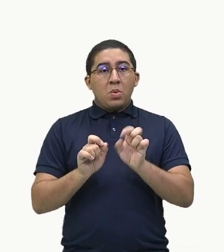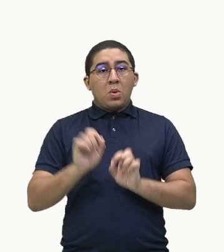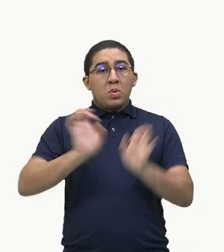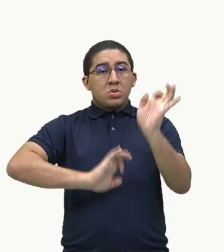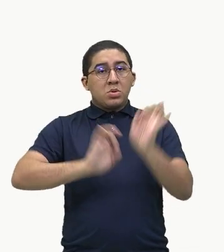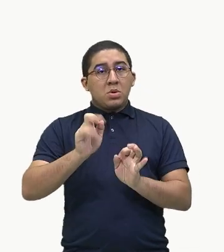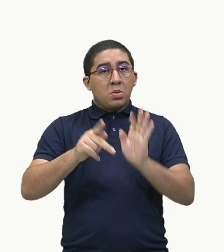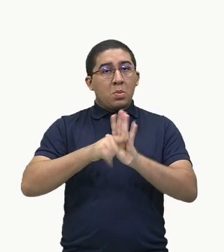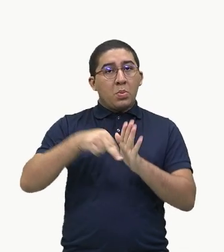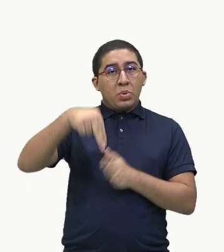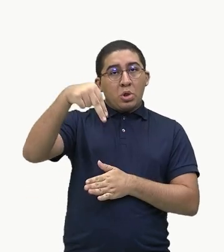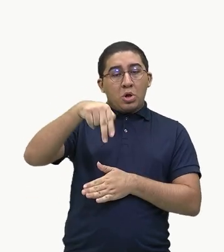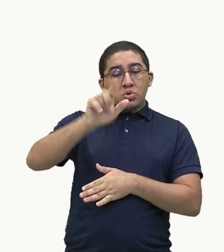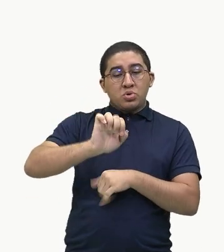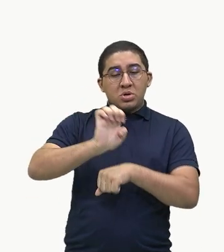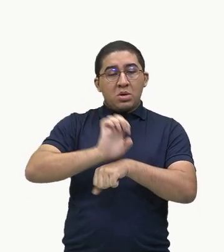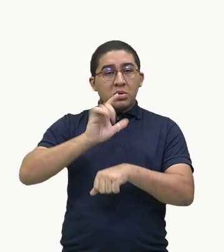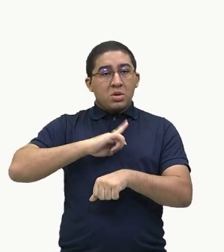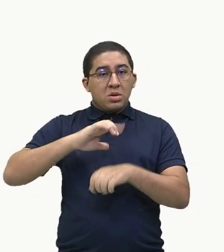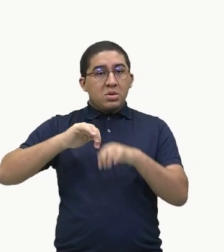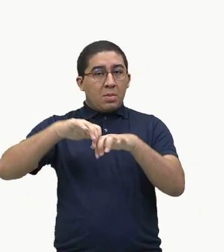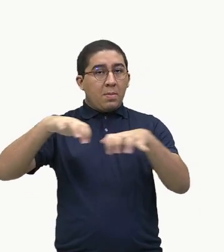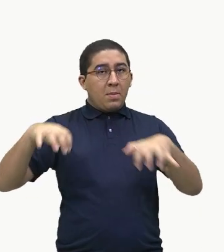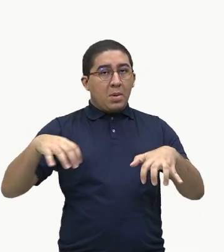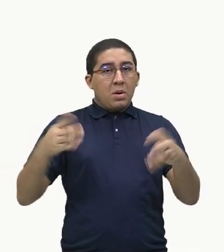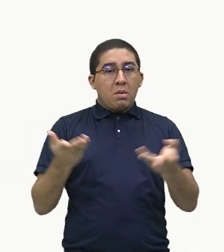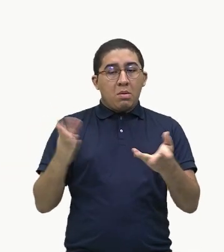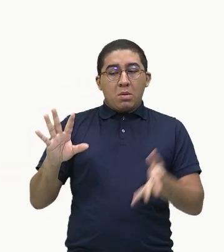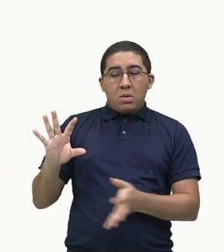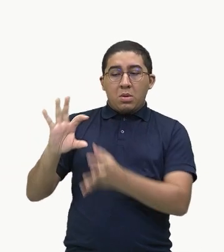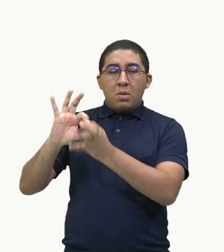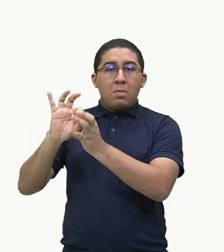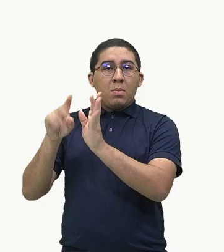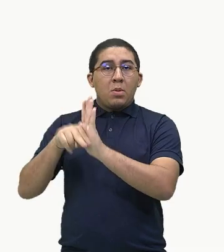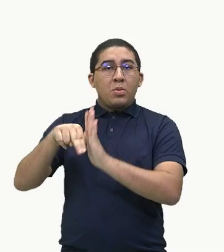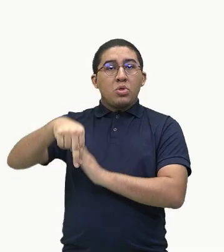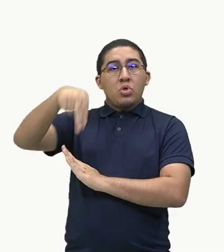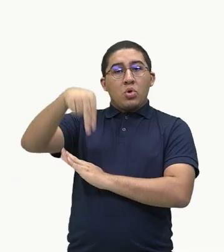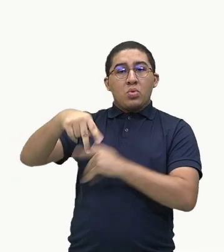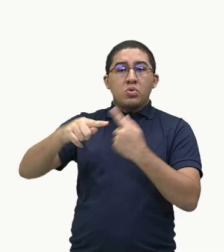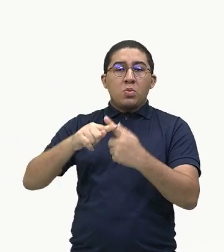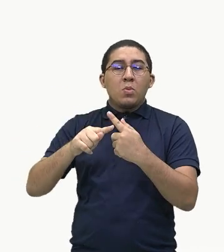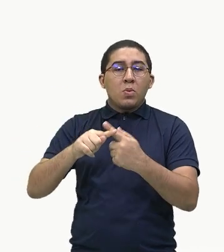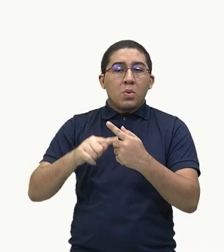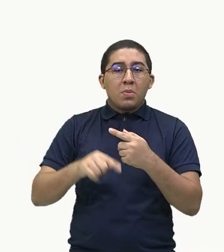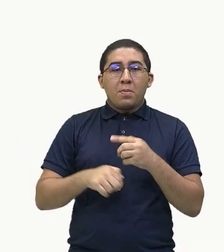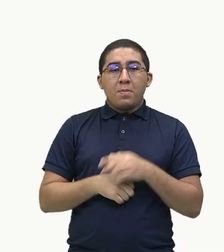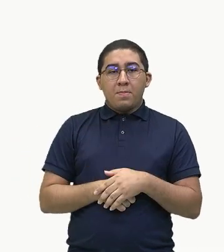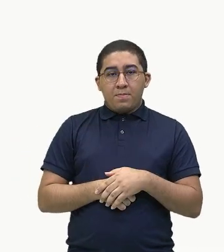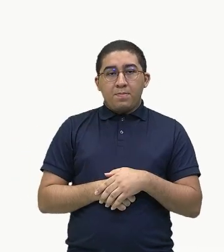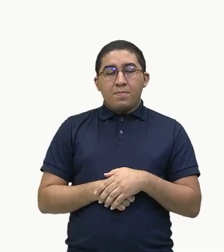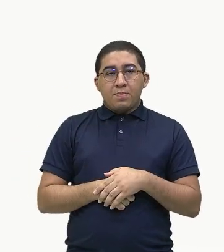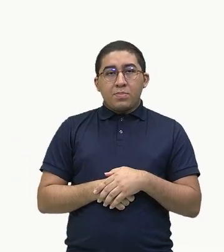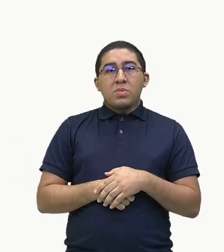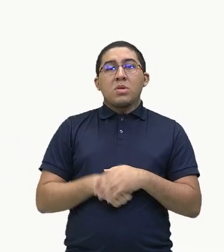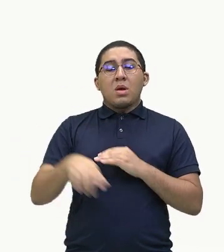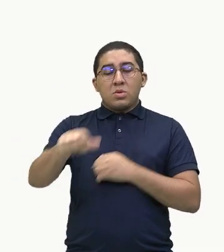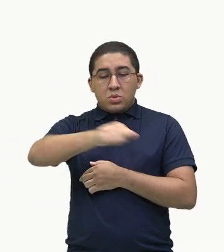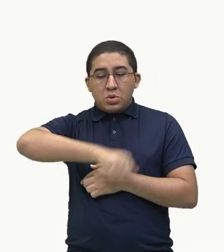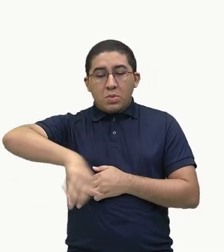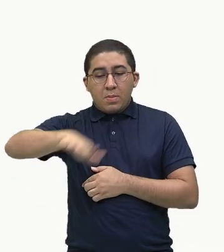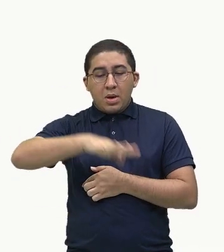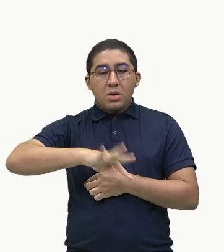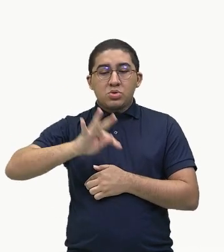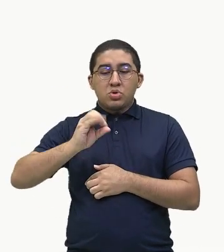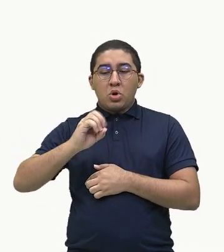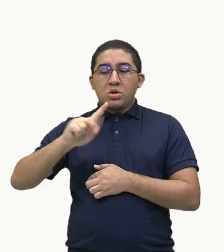Goiás, e aí ele foi incorporado para onde? Para a região norte, por quê? Em Tocantins, as características físicas